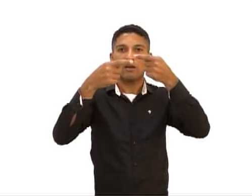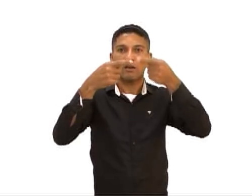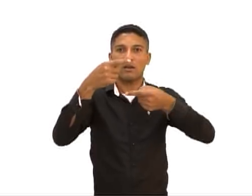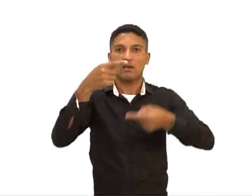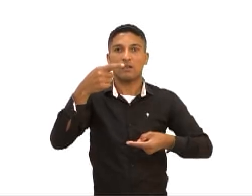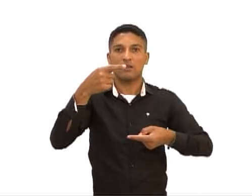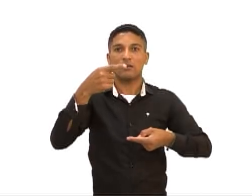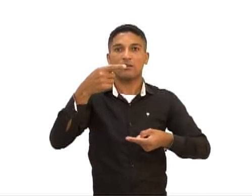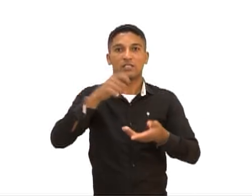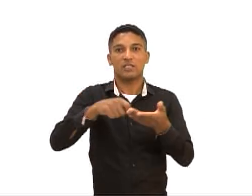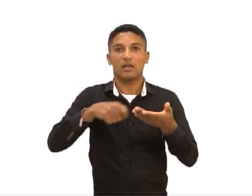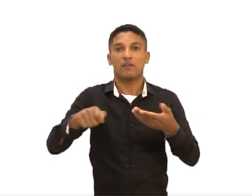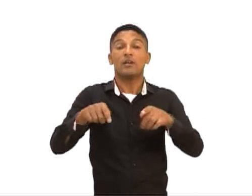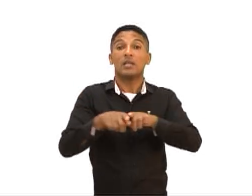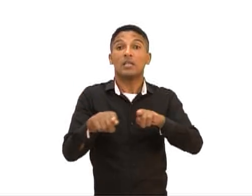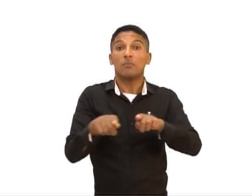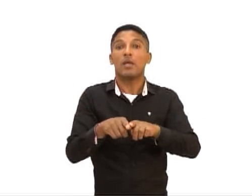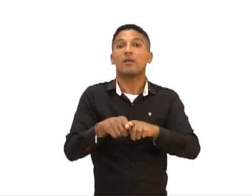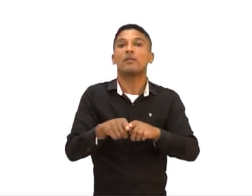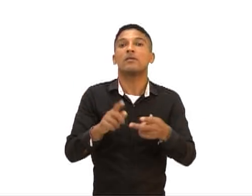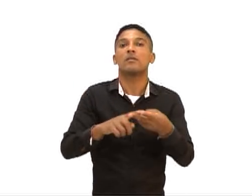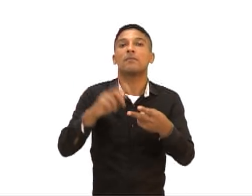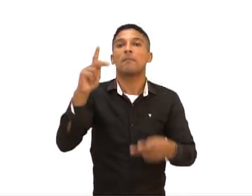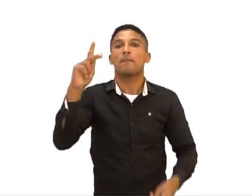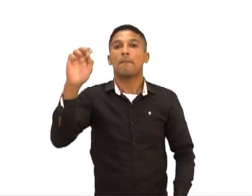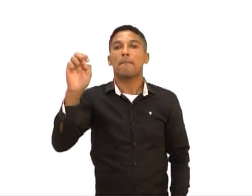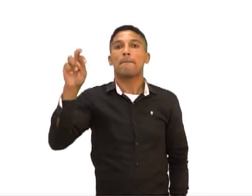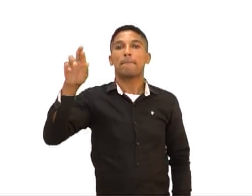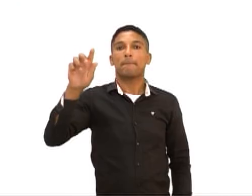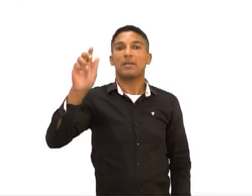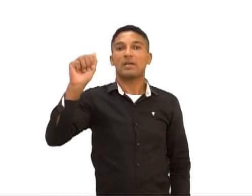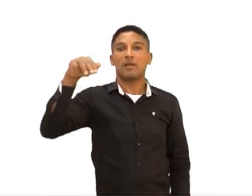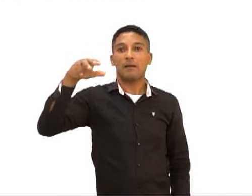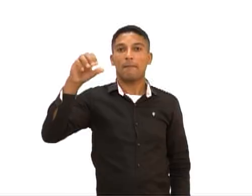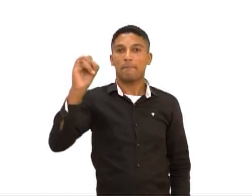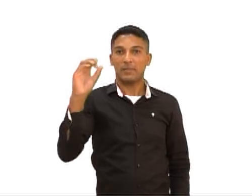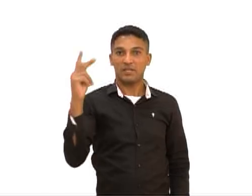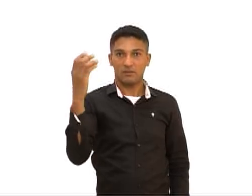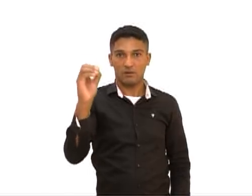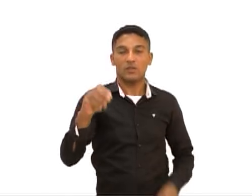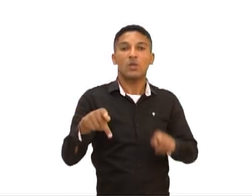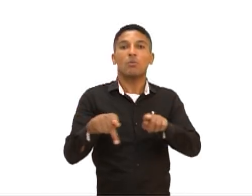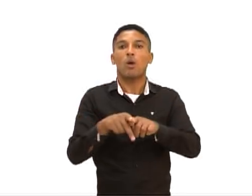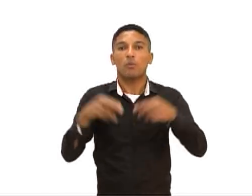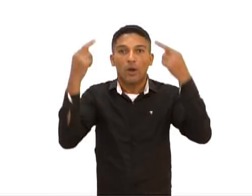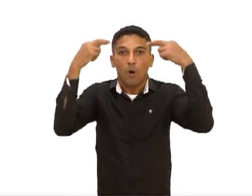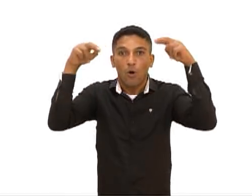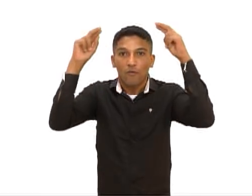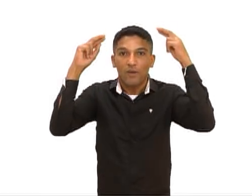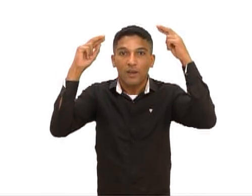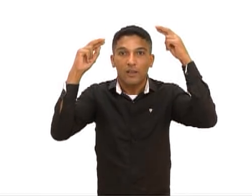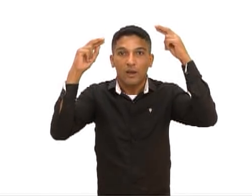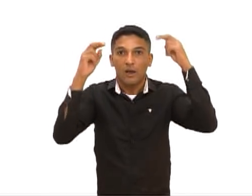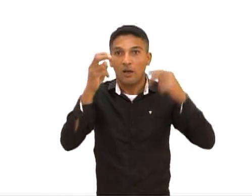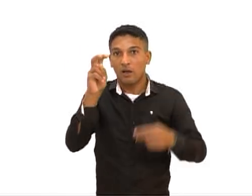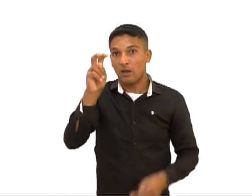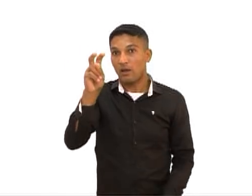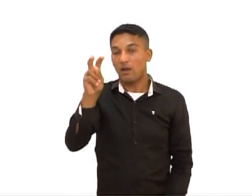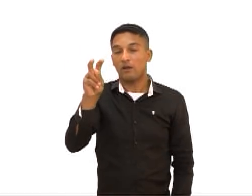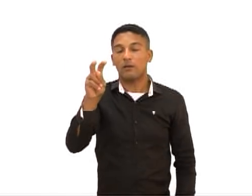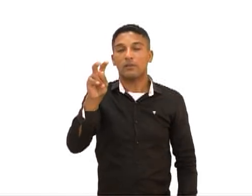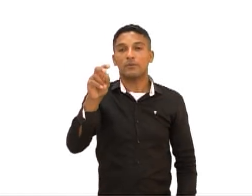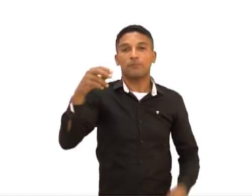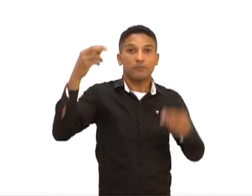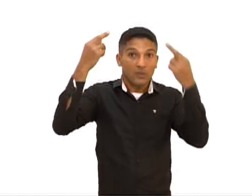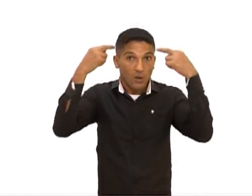E nele era possível escrever com maior facilidade. Um alemão chamado Gutenberg